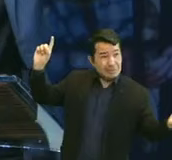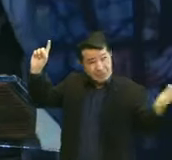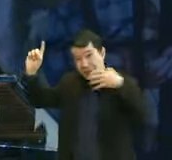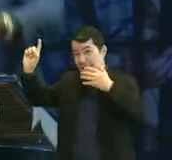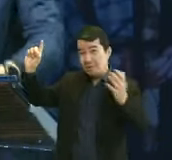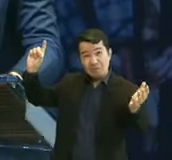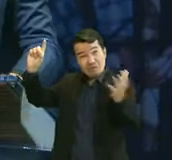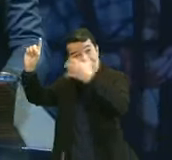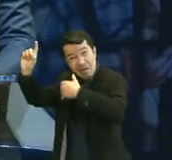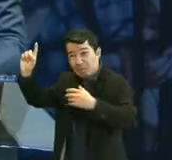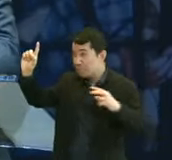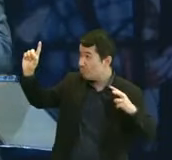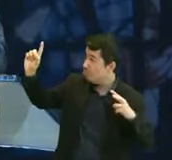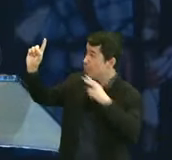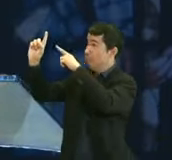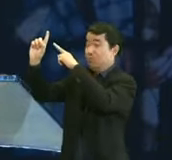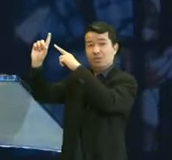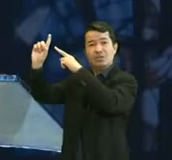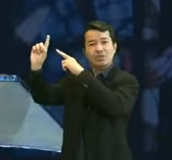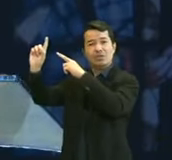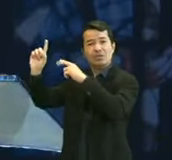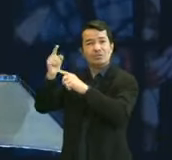precisamos da força do seu poder.